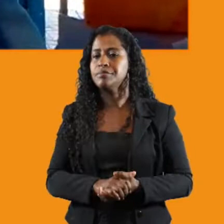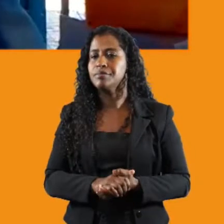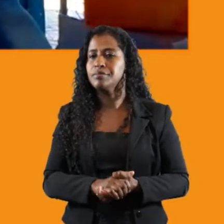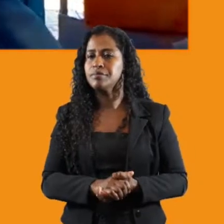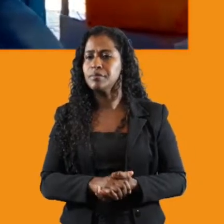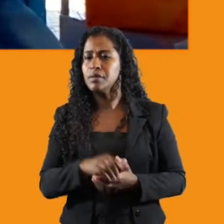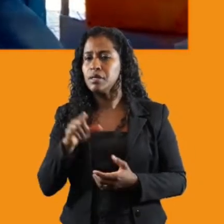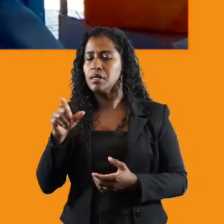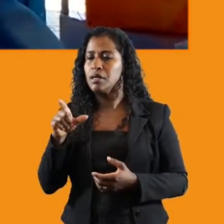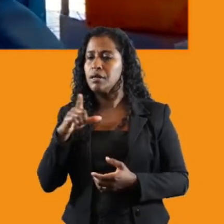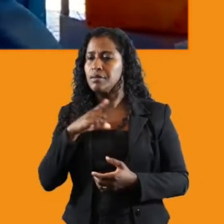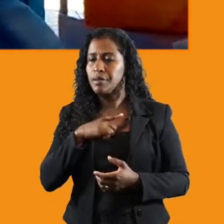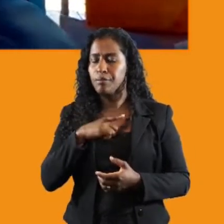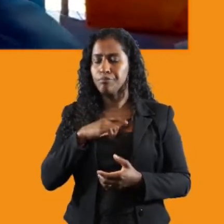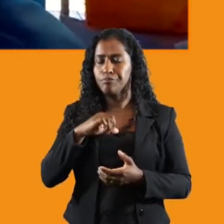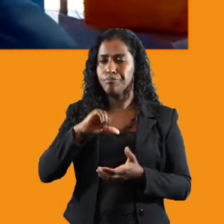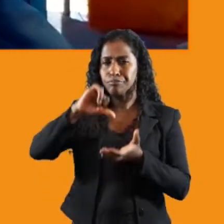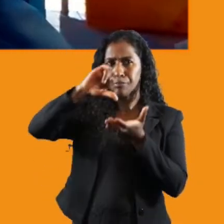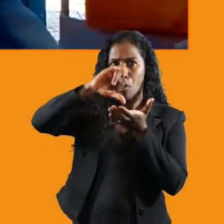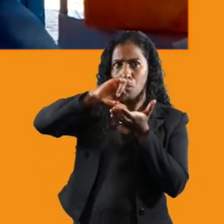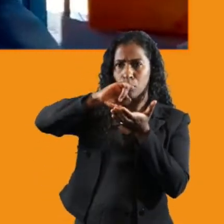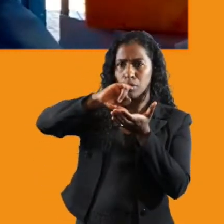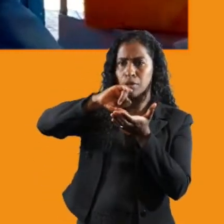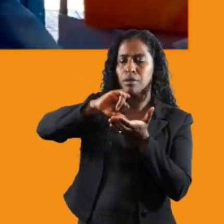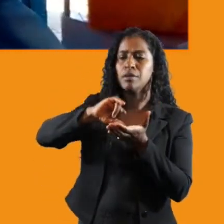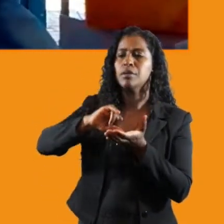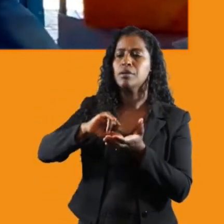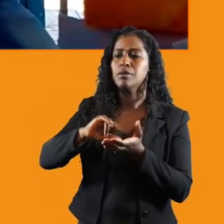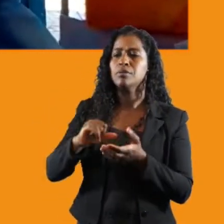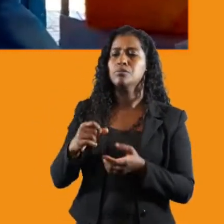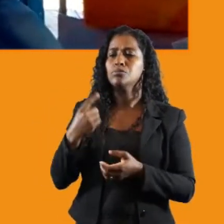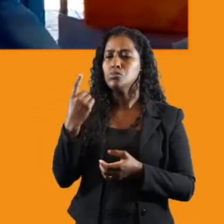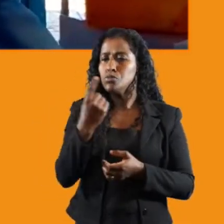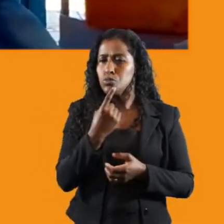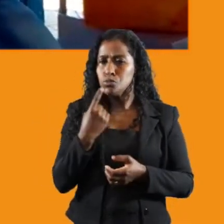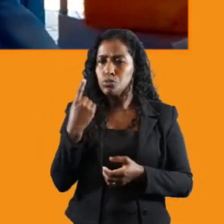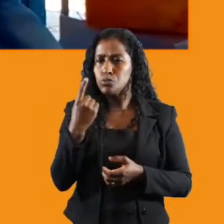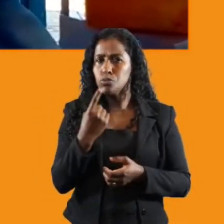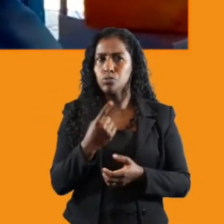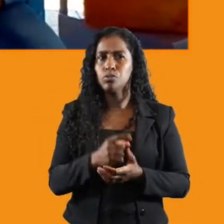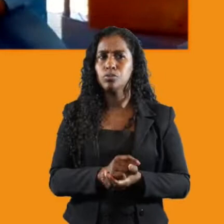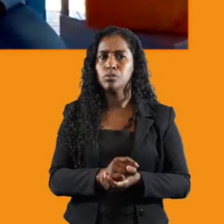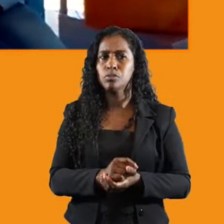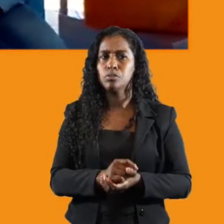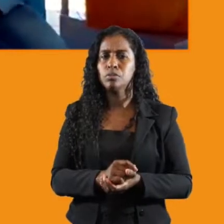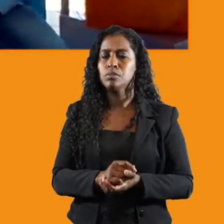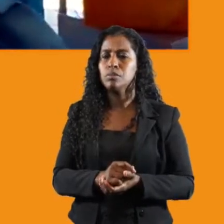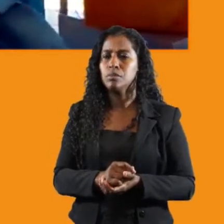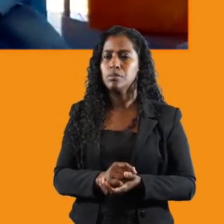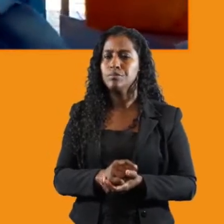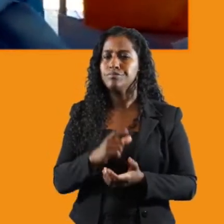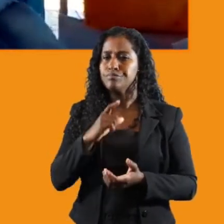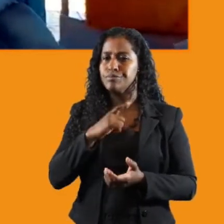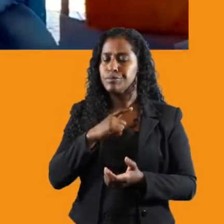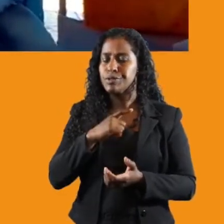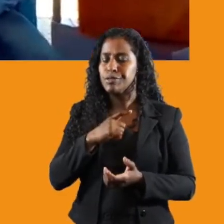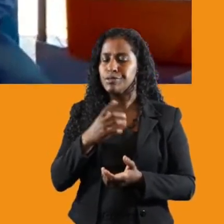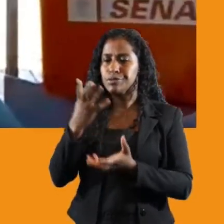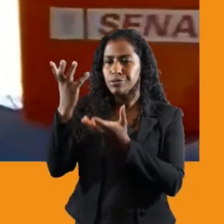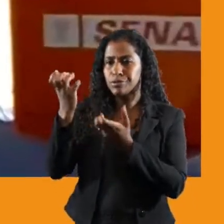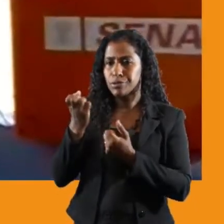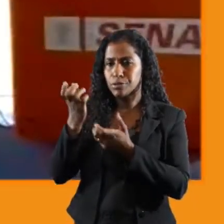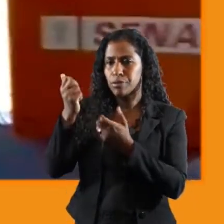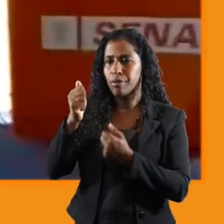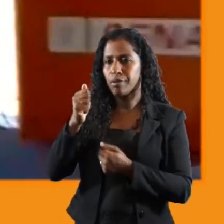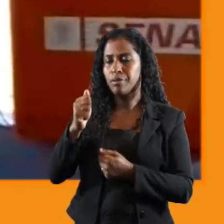uma ilha isolada, né? Uma ilha isolada. Então, eles tinham a geração de eletricidade através de geradores a diesel, né? E